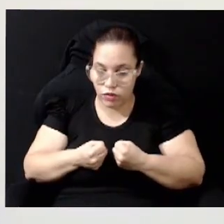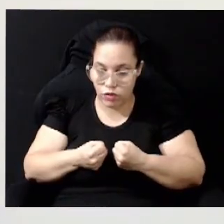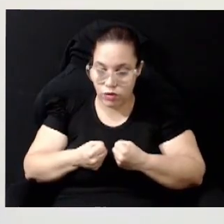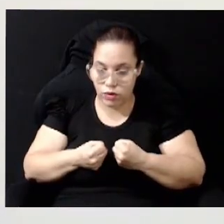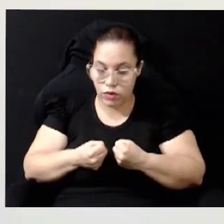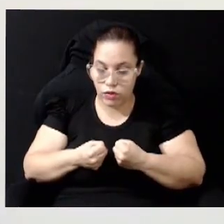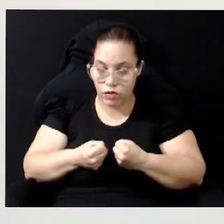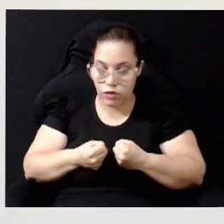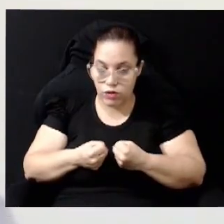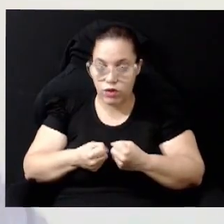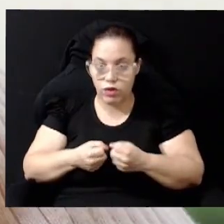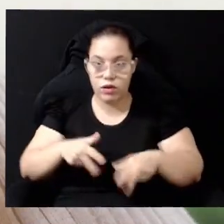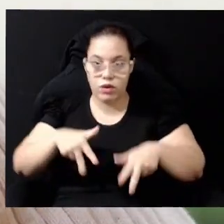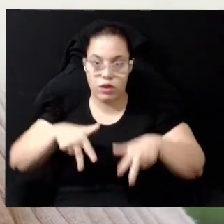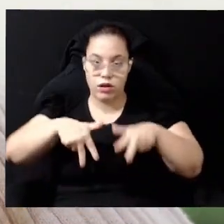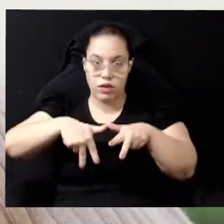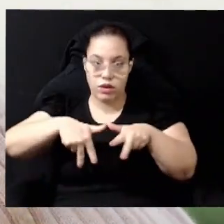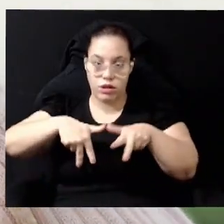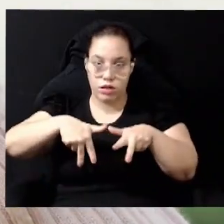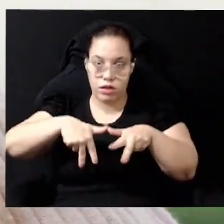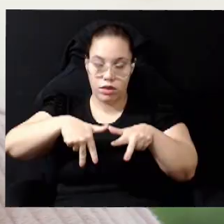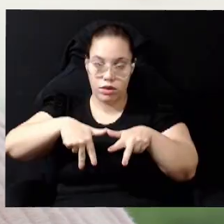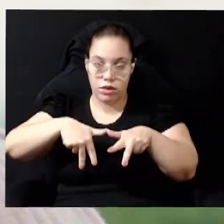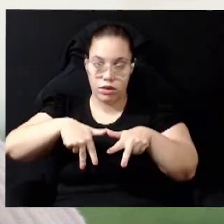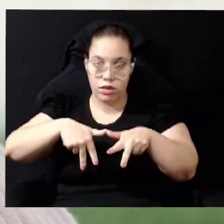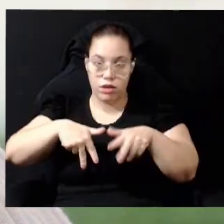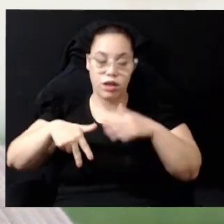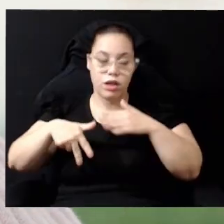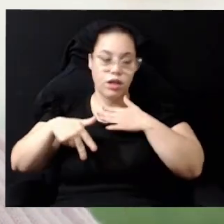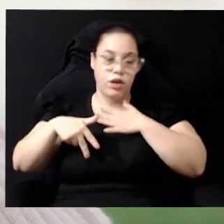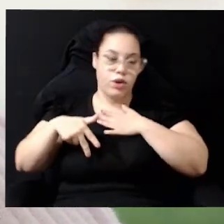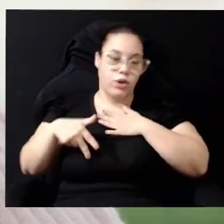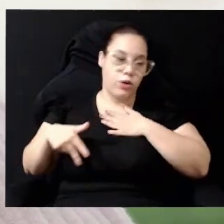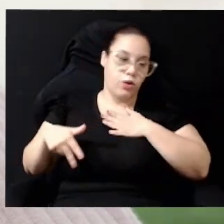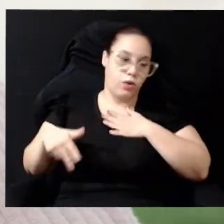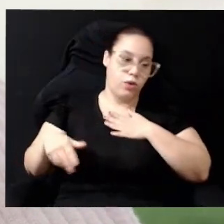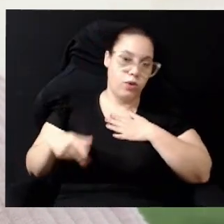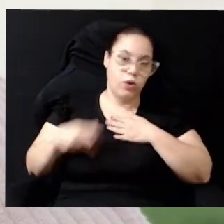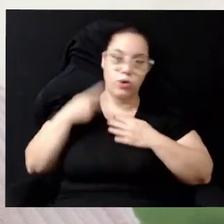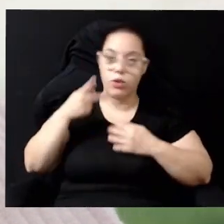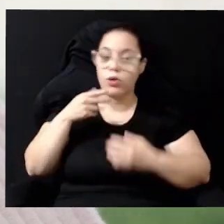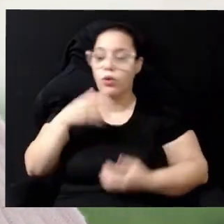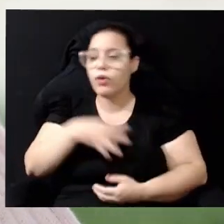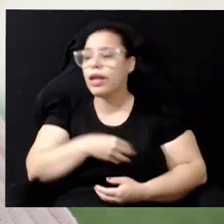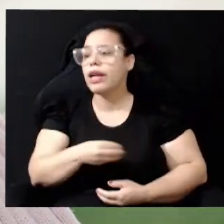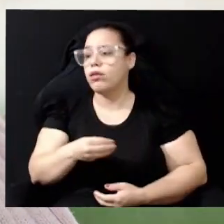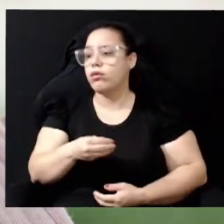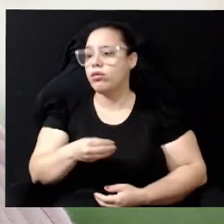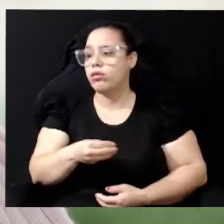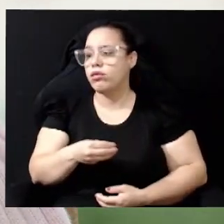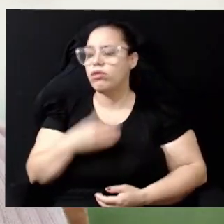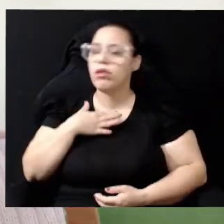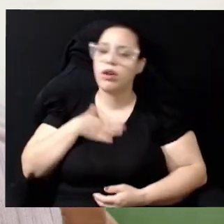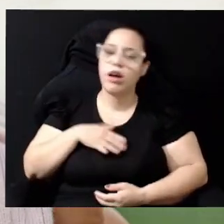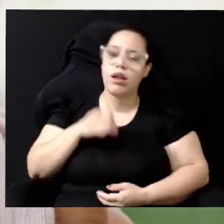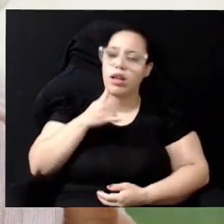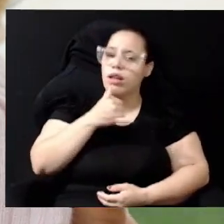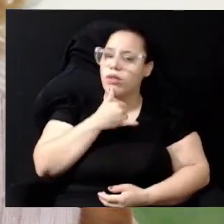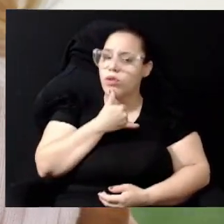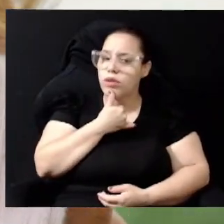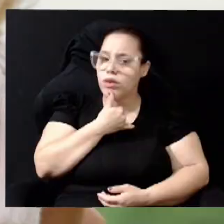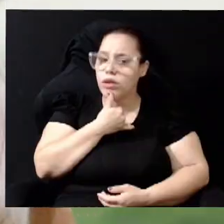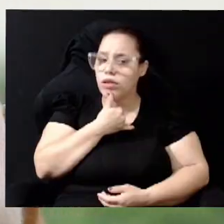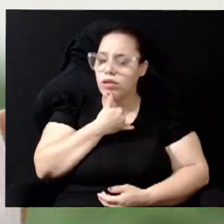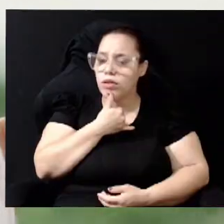incondicional, e ficar ao lado dessa criança até que ela se acalme. Talvez até dizer coisas: filho, você está se sentindo